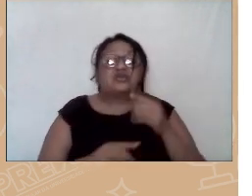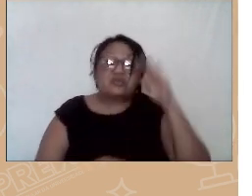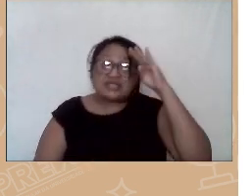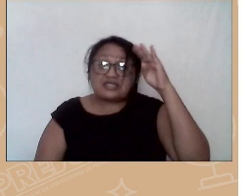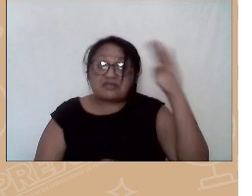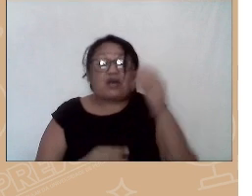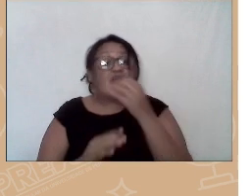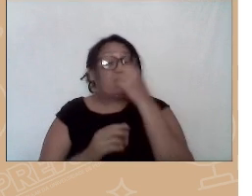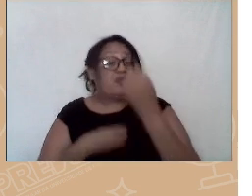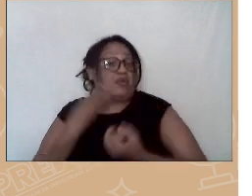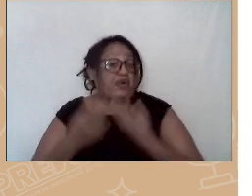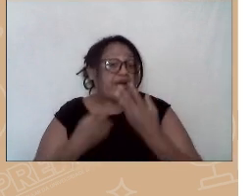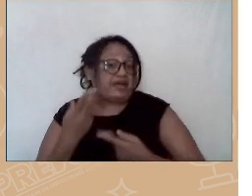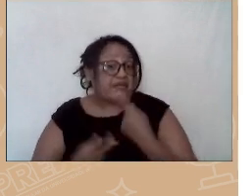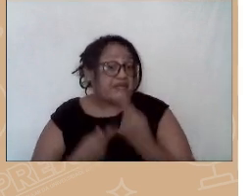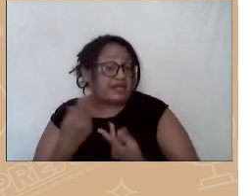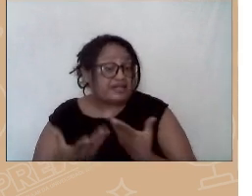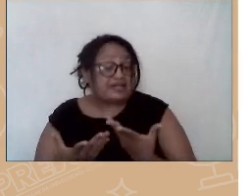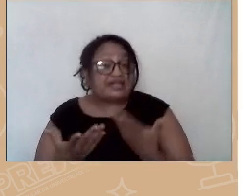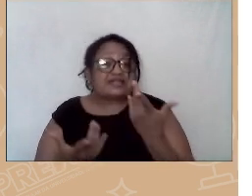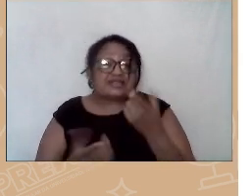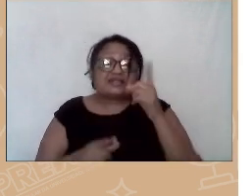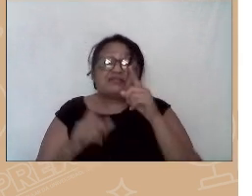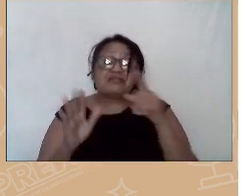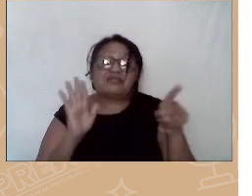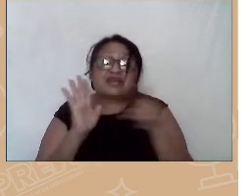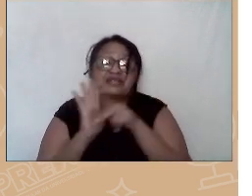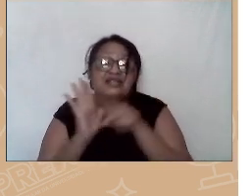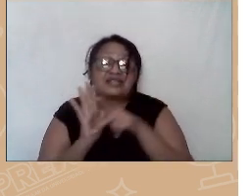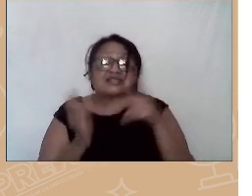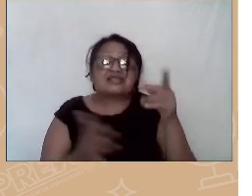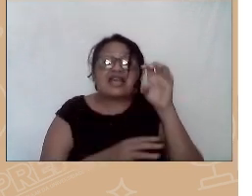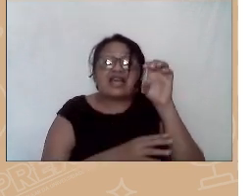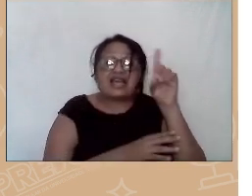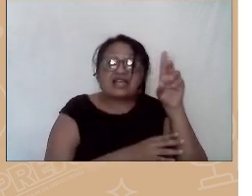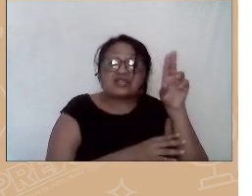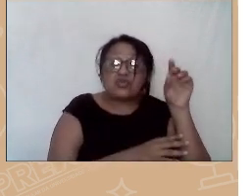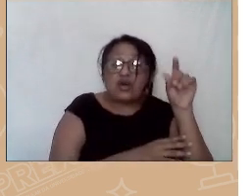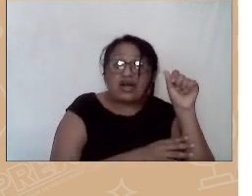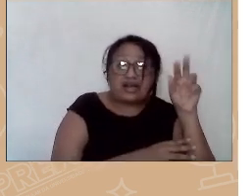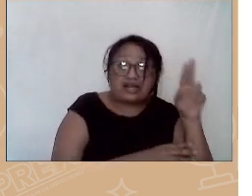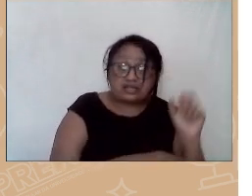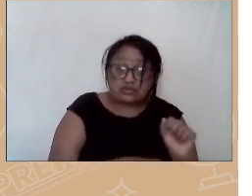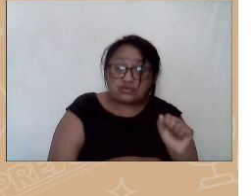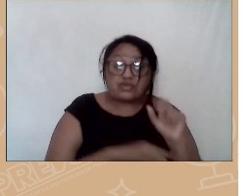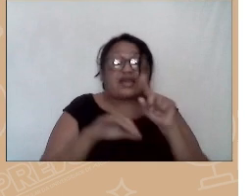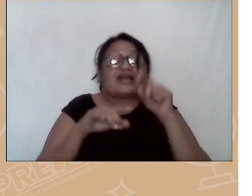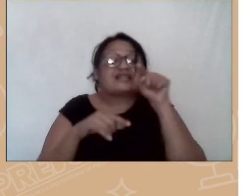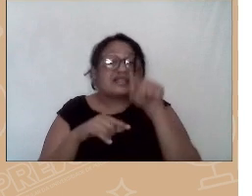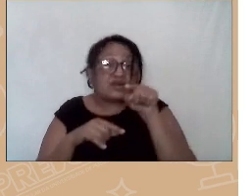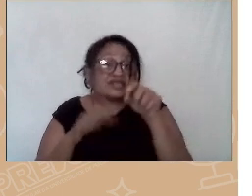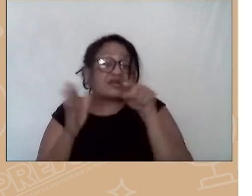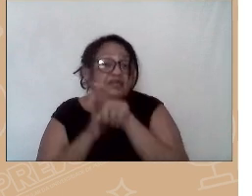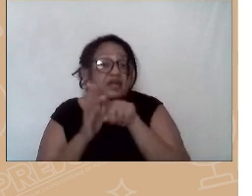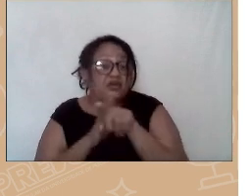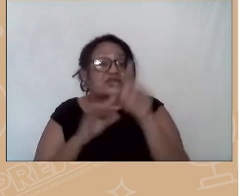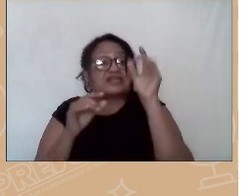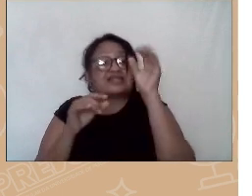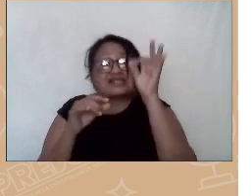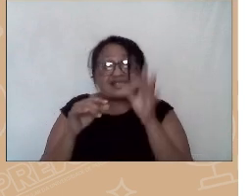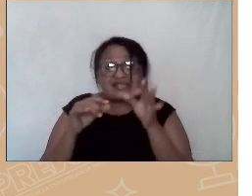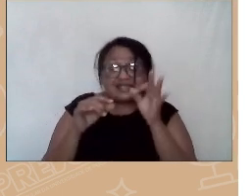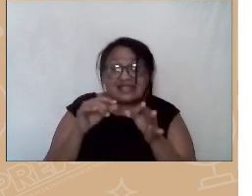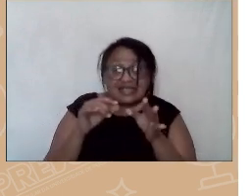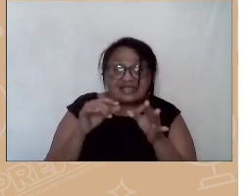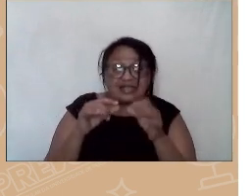Corrêa misto de dicionário e colono português essa alternativa é correta pois retrata